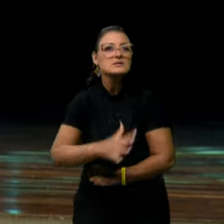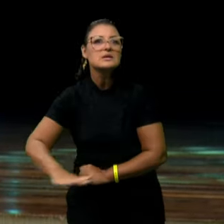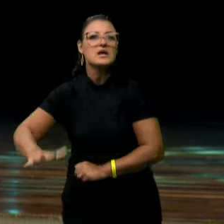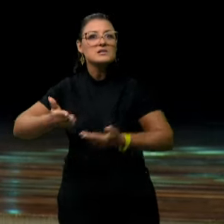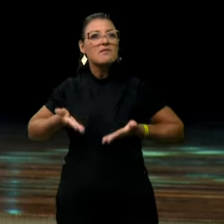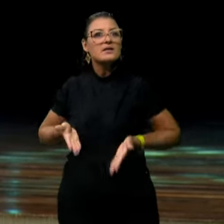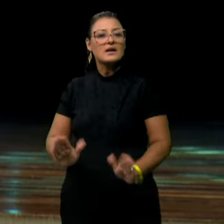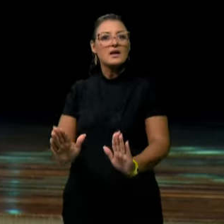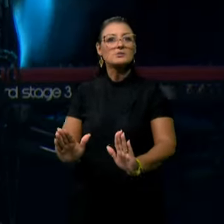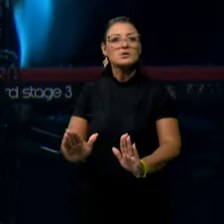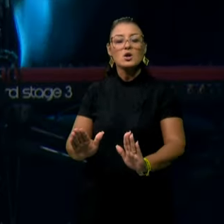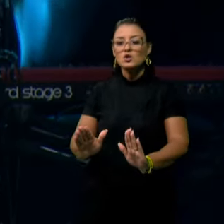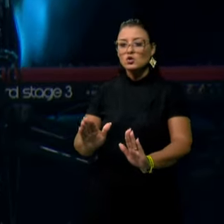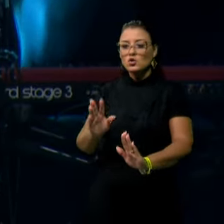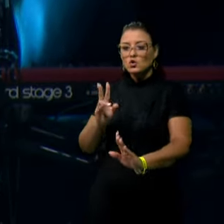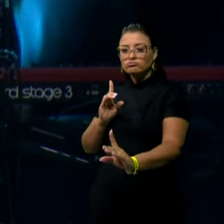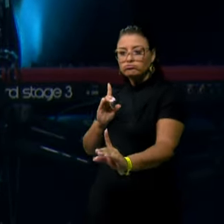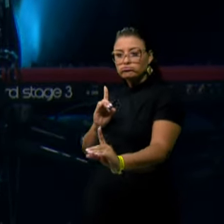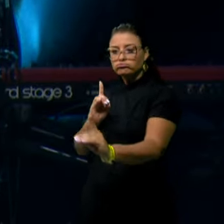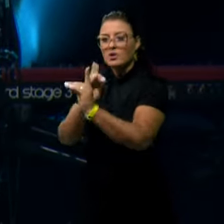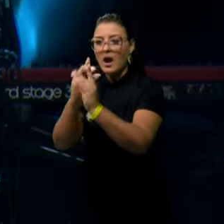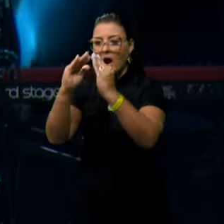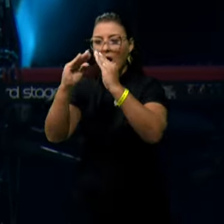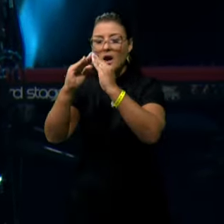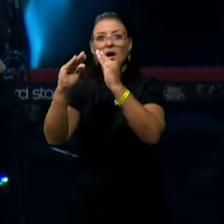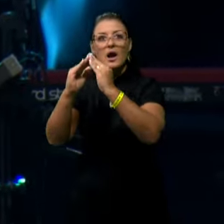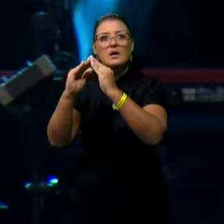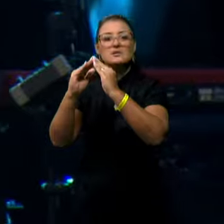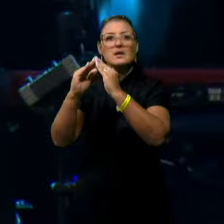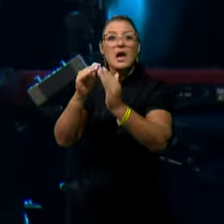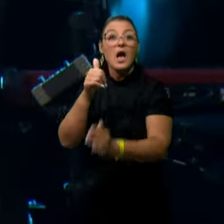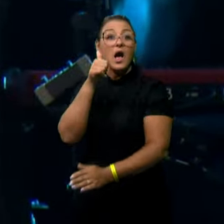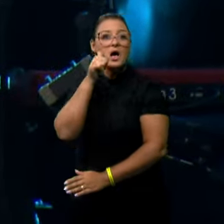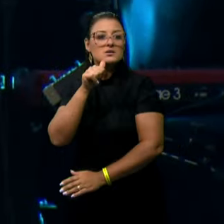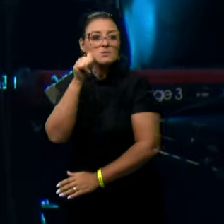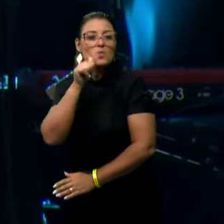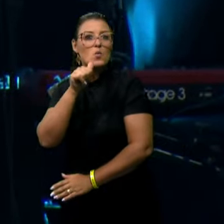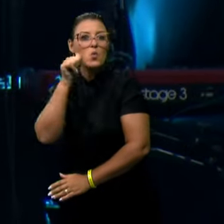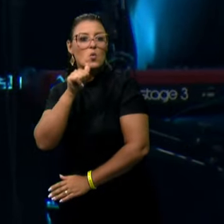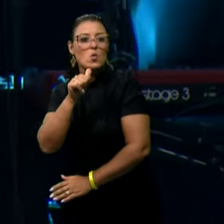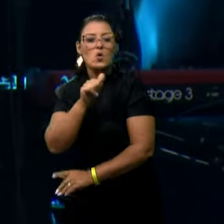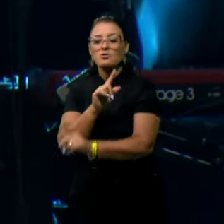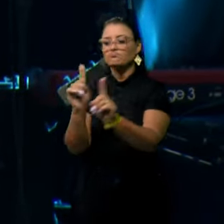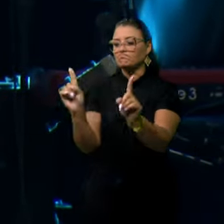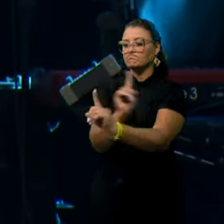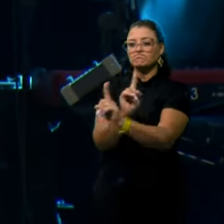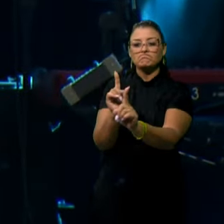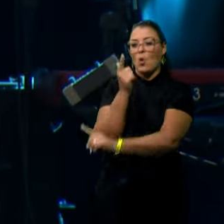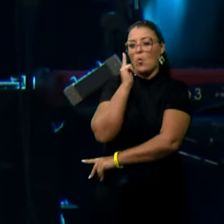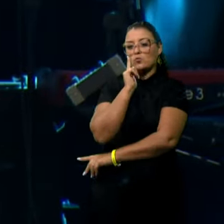quando eles chegavam nas casas as regiões não não conseguimos